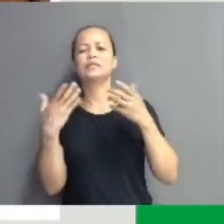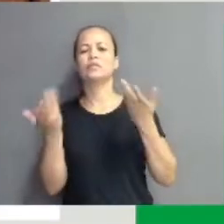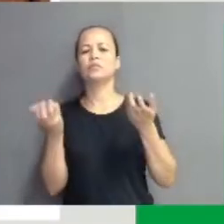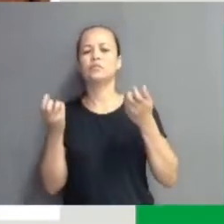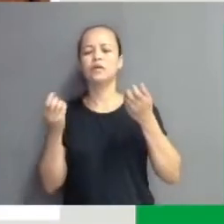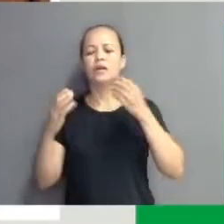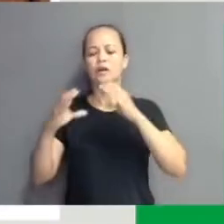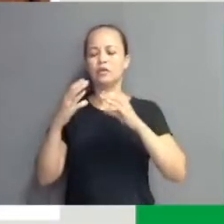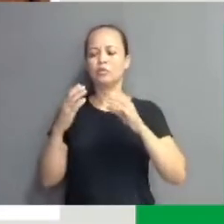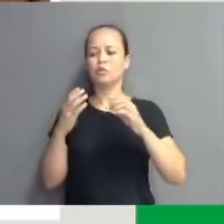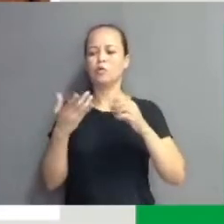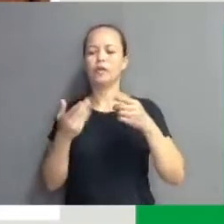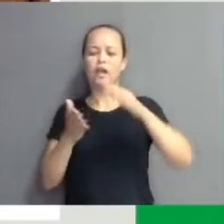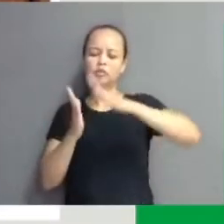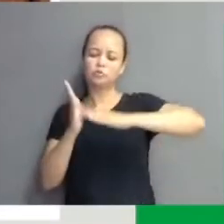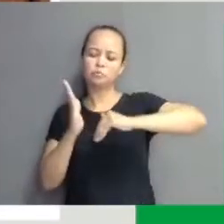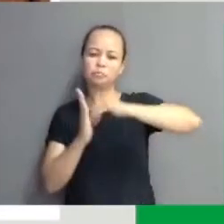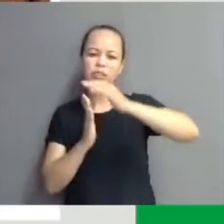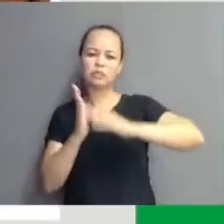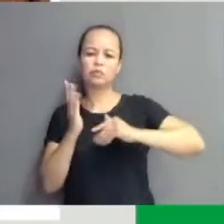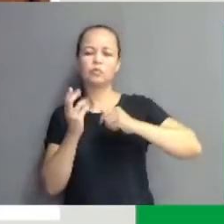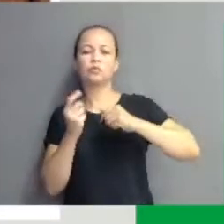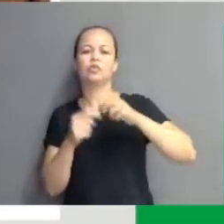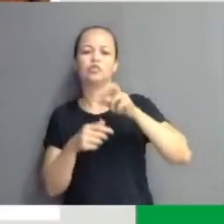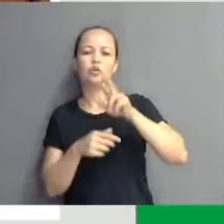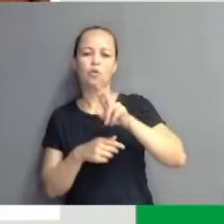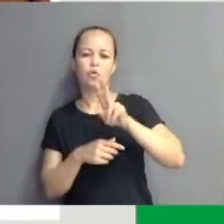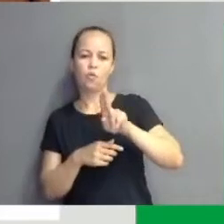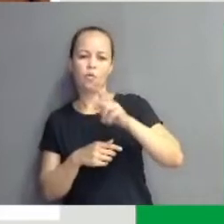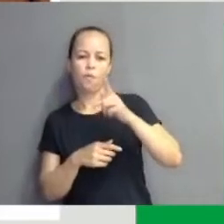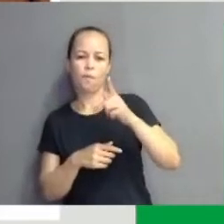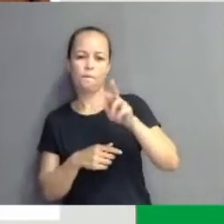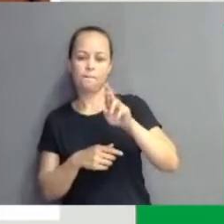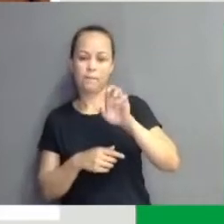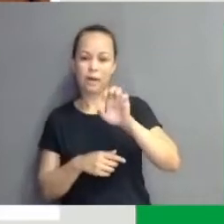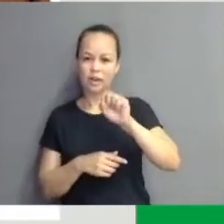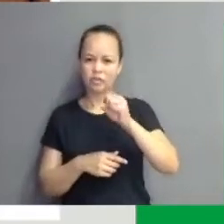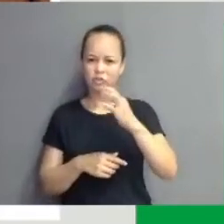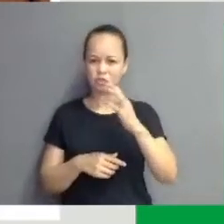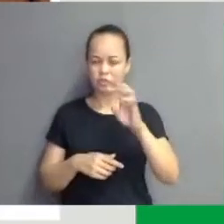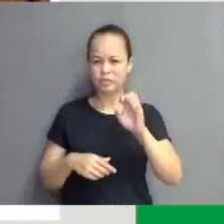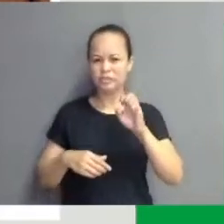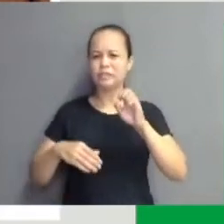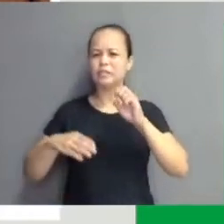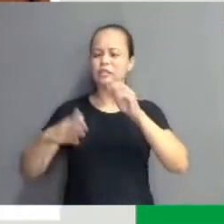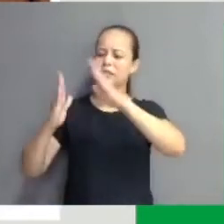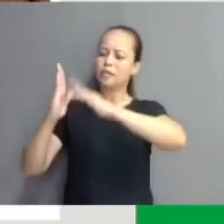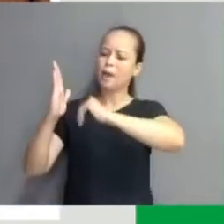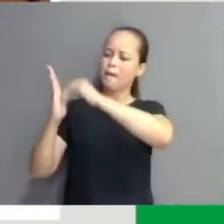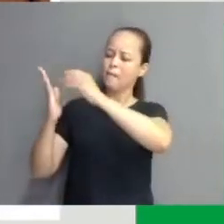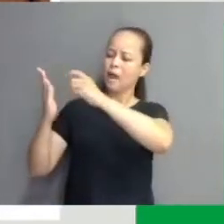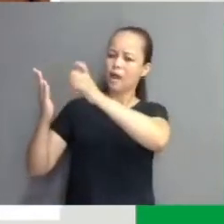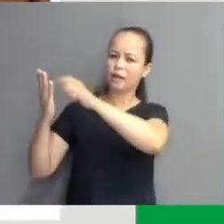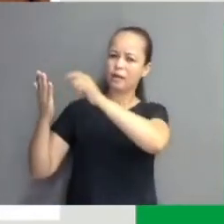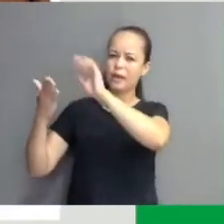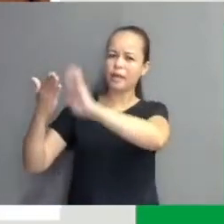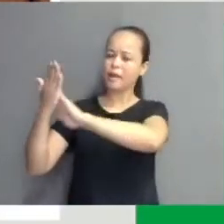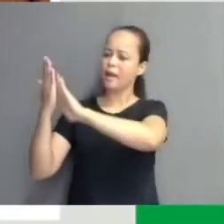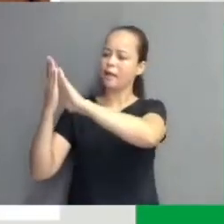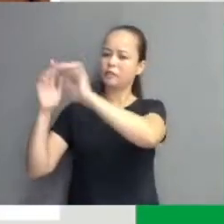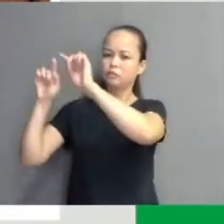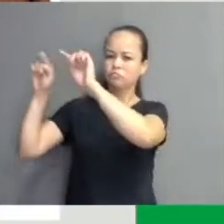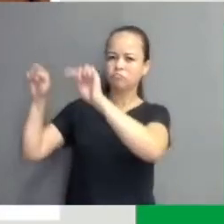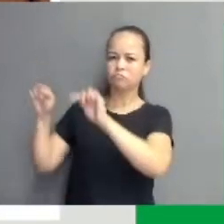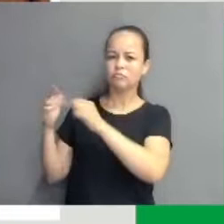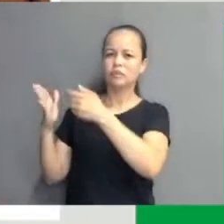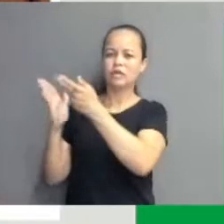eram pinturas feitas em roças em paredes de cavernas onde eles conseguiram comunicar o